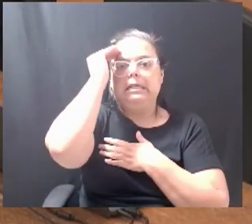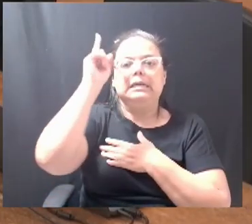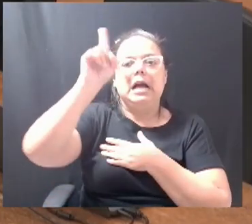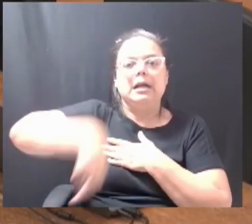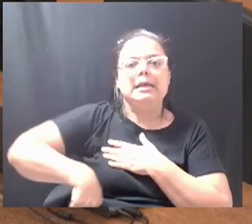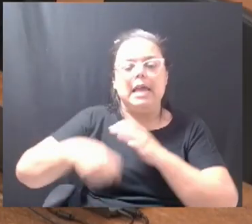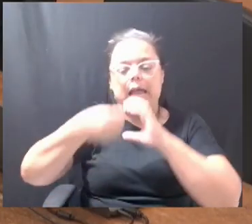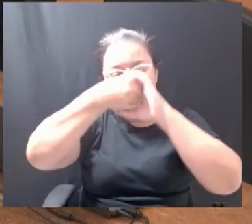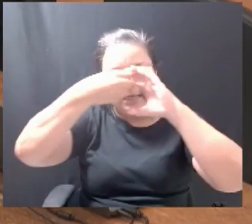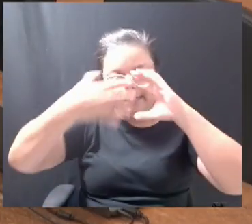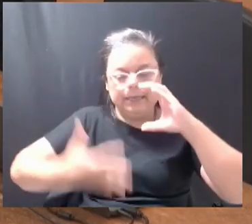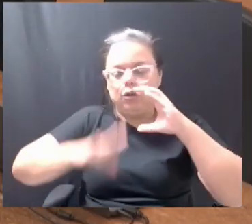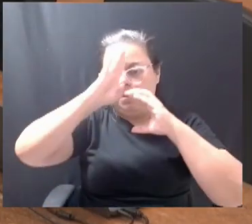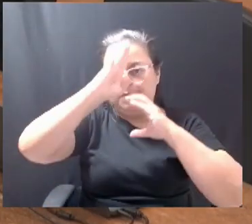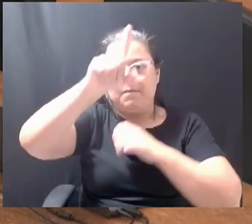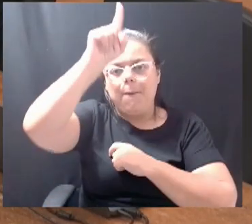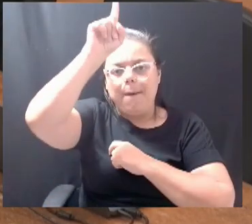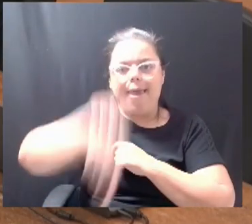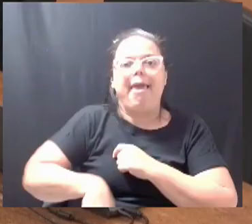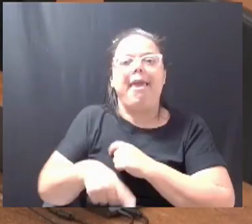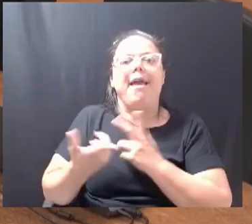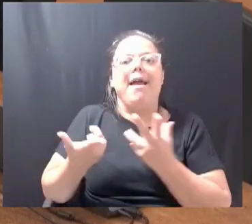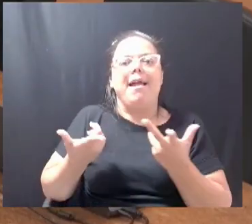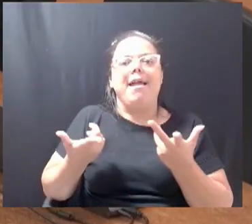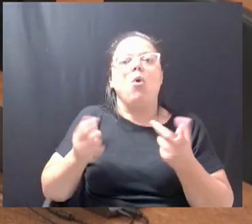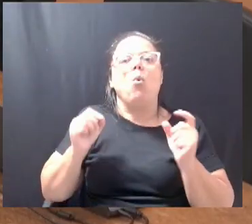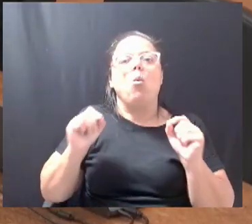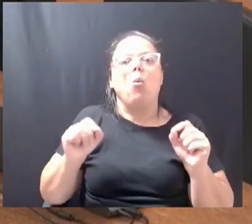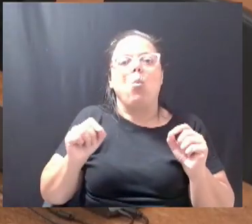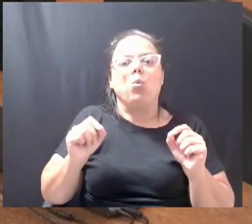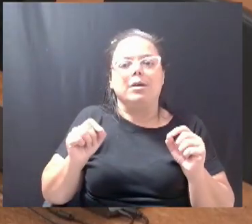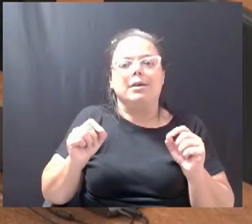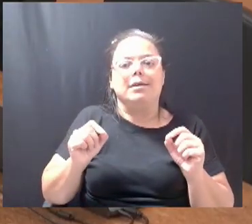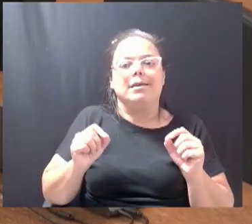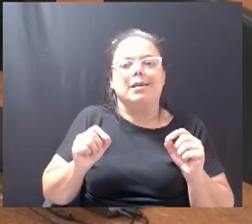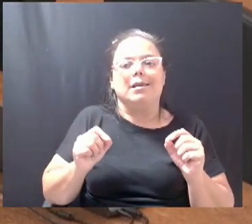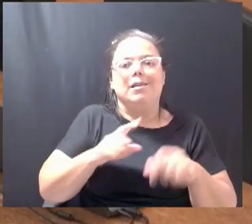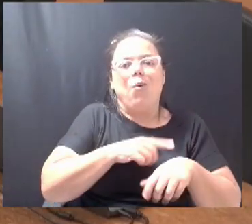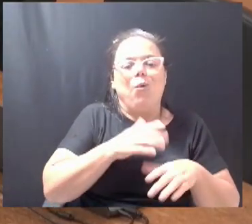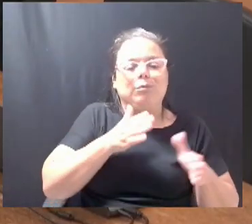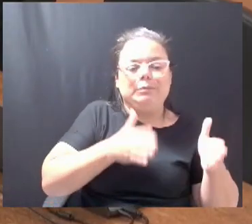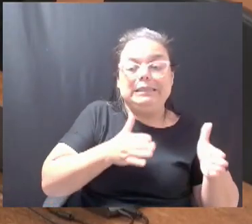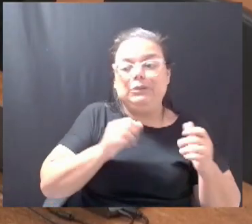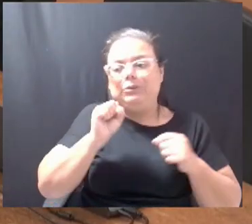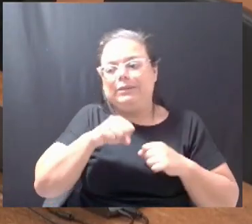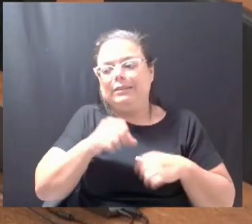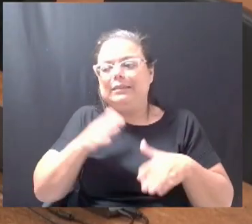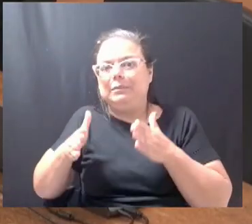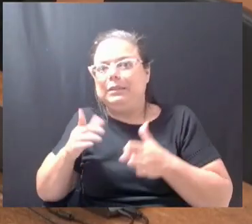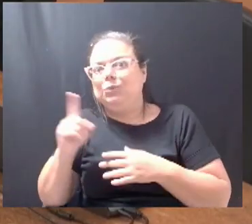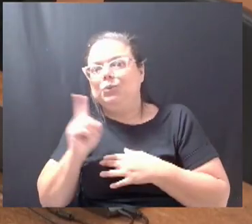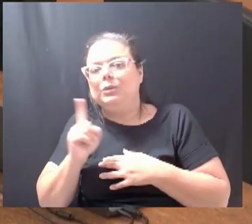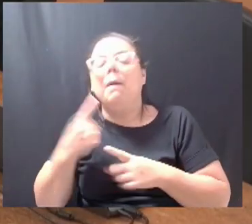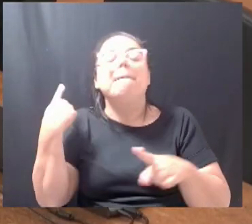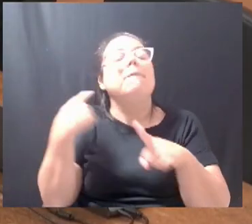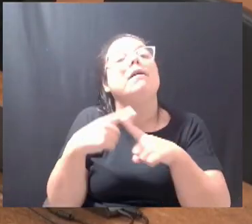sua intermitência, ora sim, ora não, e sua variabilidade. Por quê? Porque a